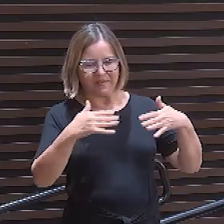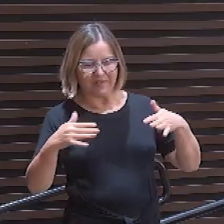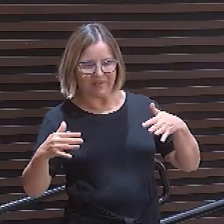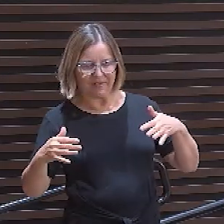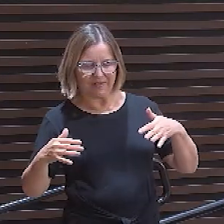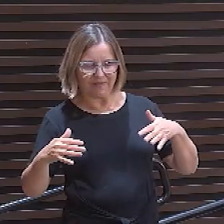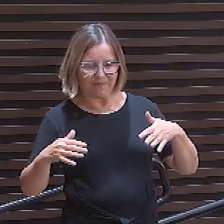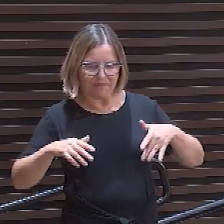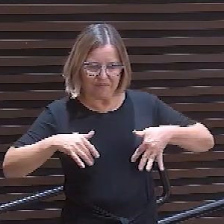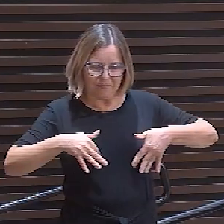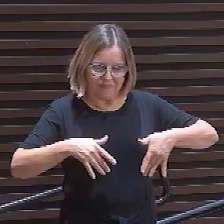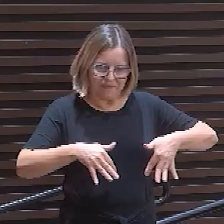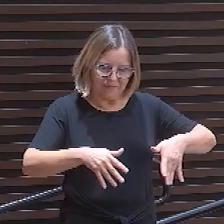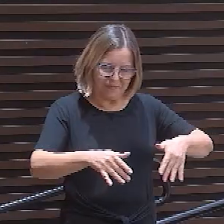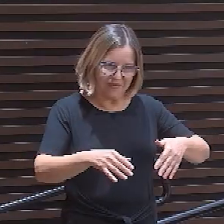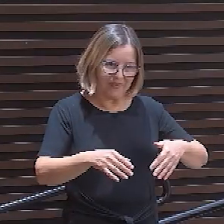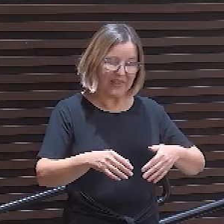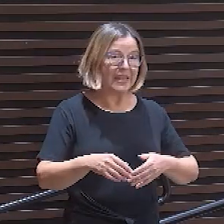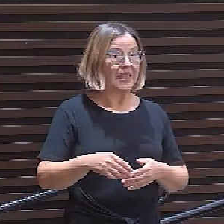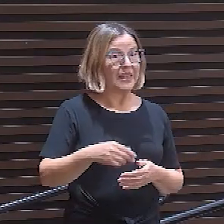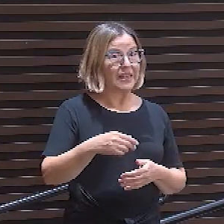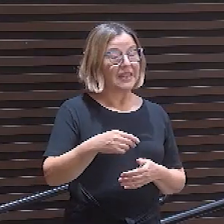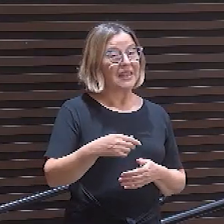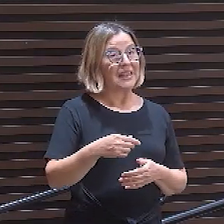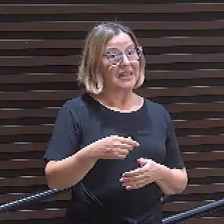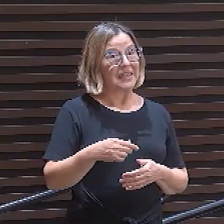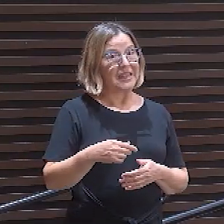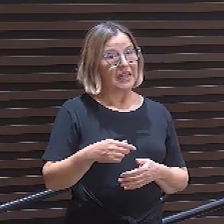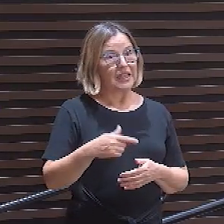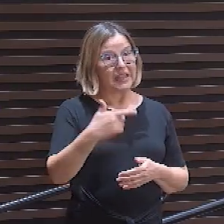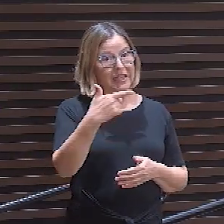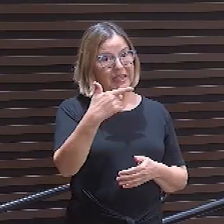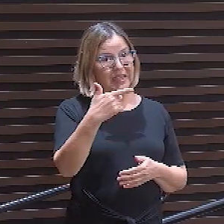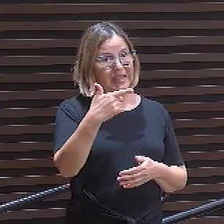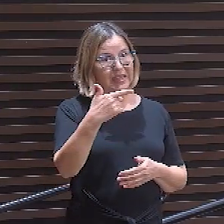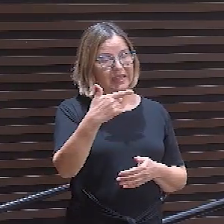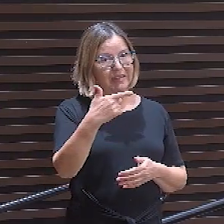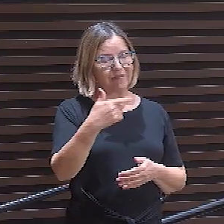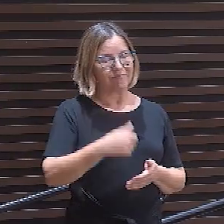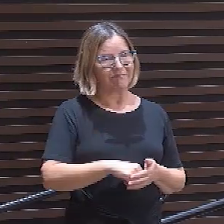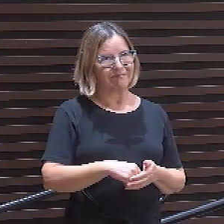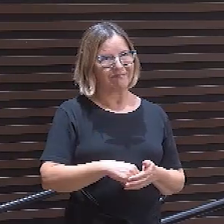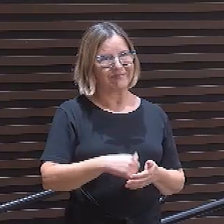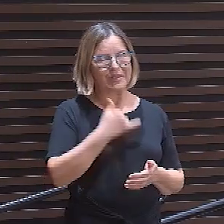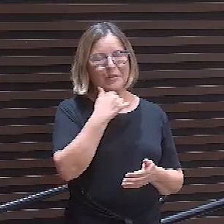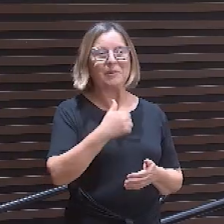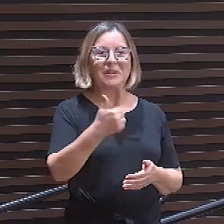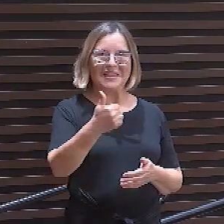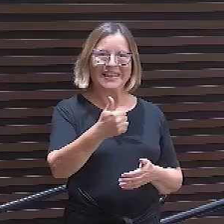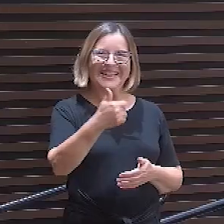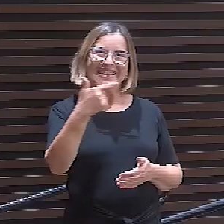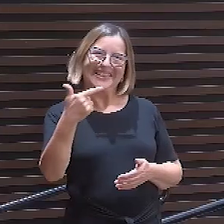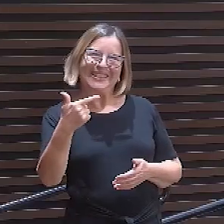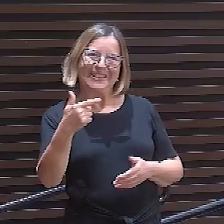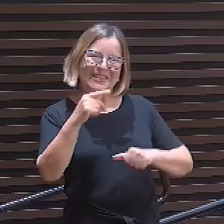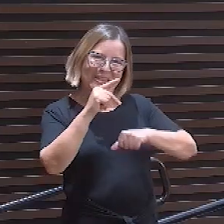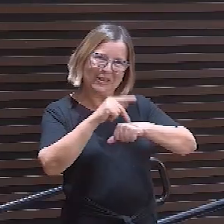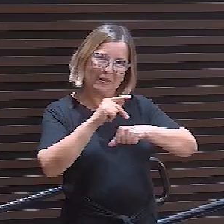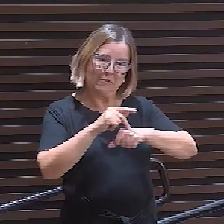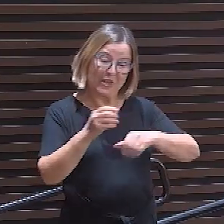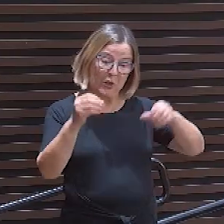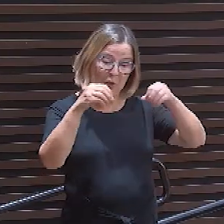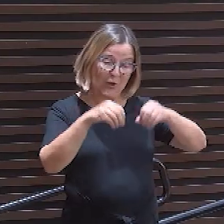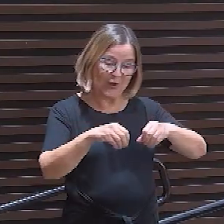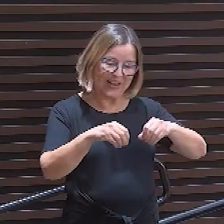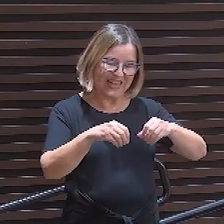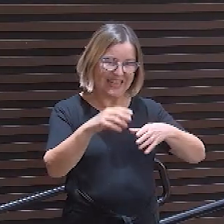colocadas dentro e as 12 pedras que são tiradas para fora representam a obra de Cristo